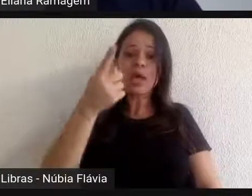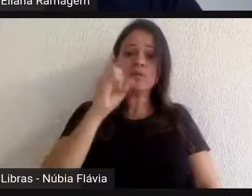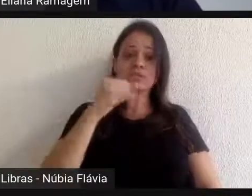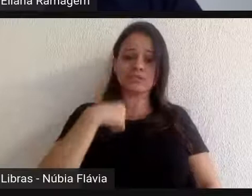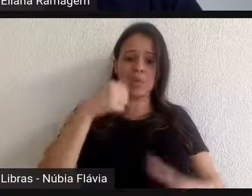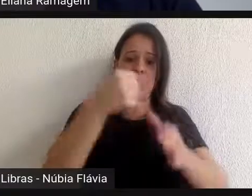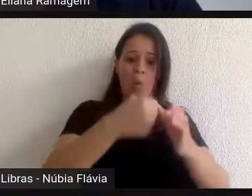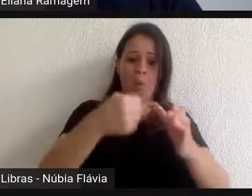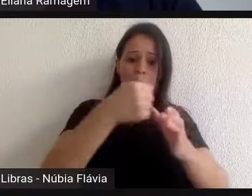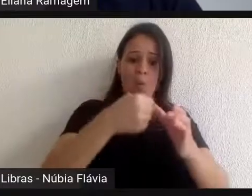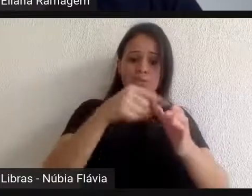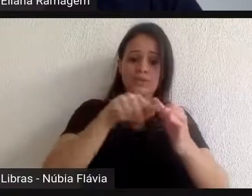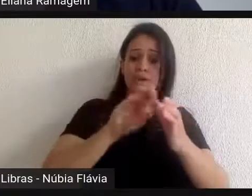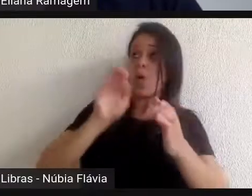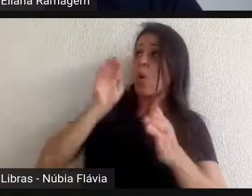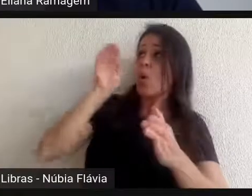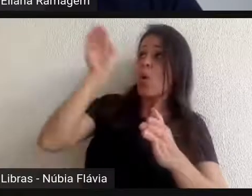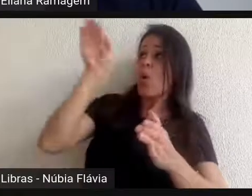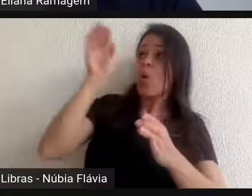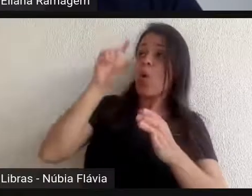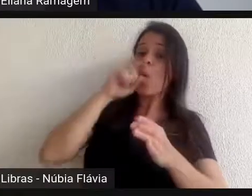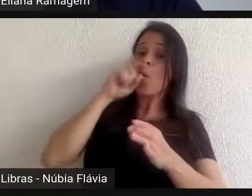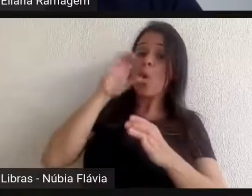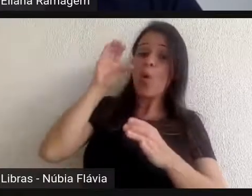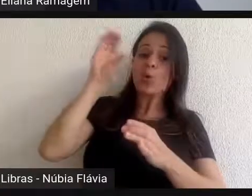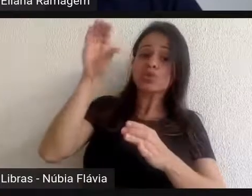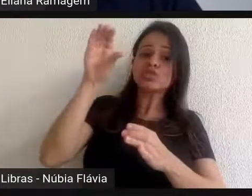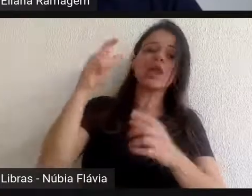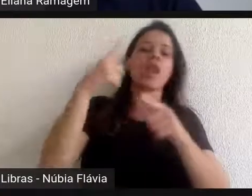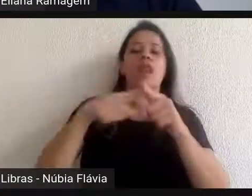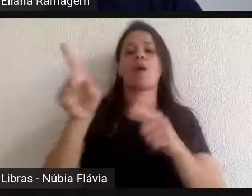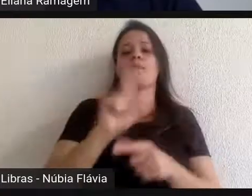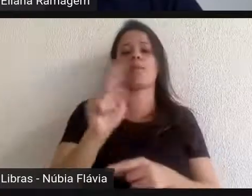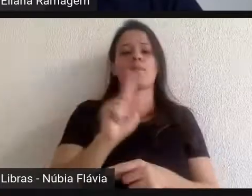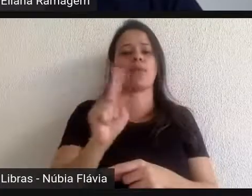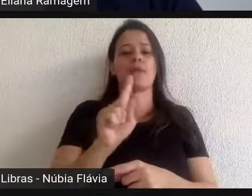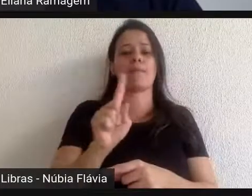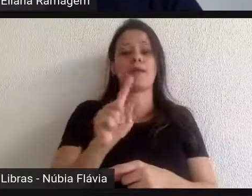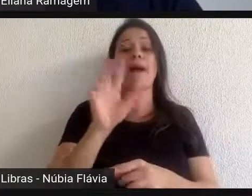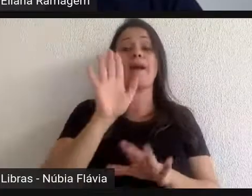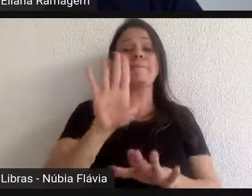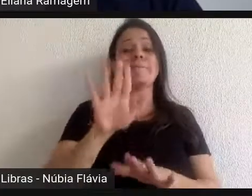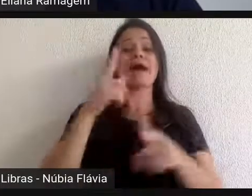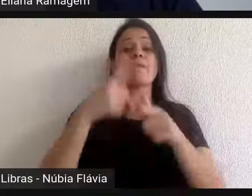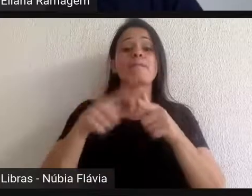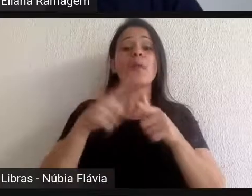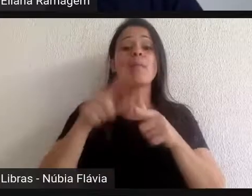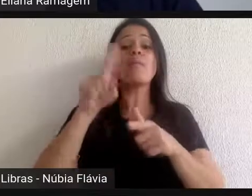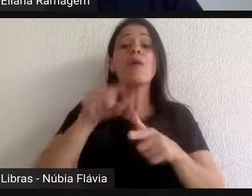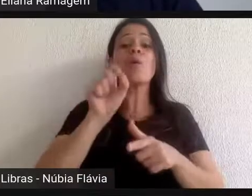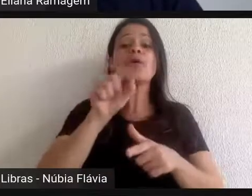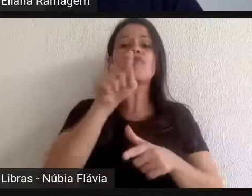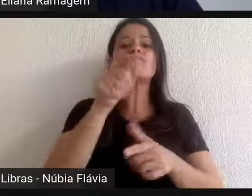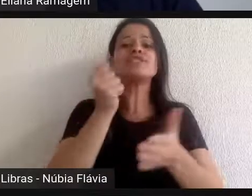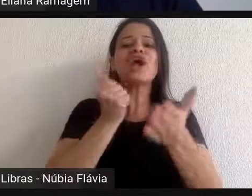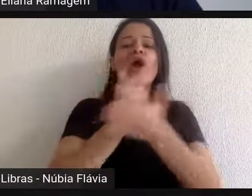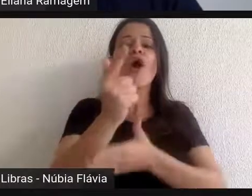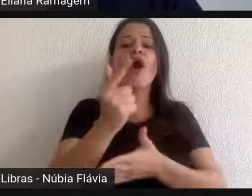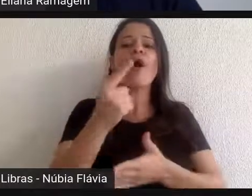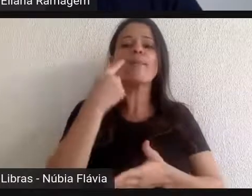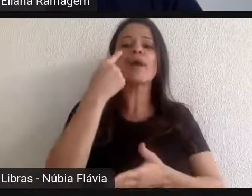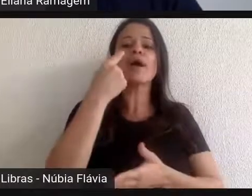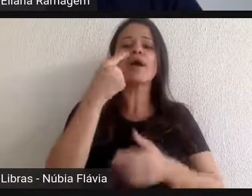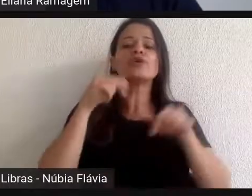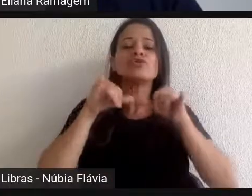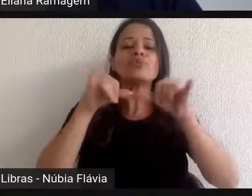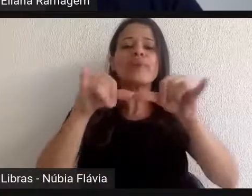em casa, isso não é um problema. O problema da comida congelada são aquelas altamente industrializadas, que vem com margarina, que